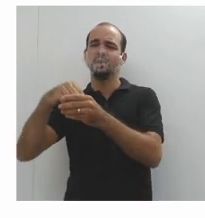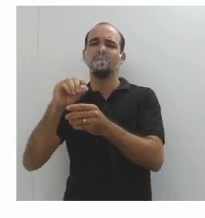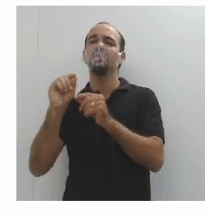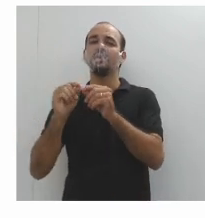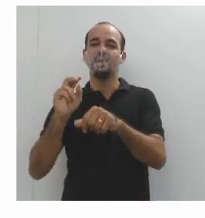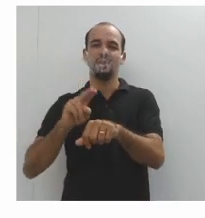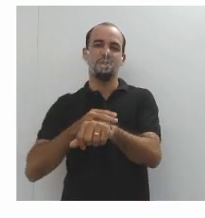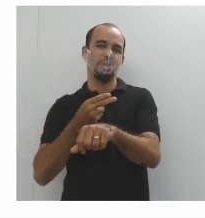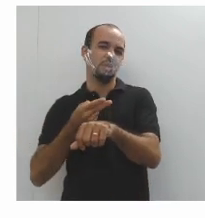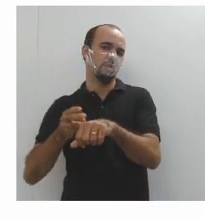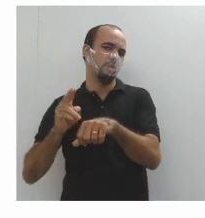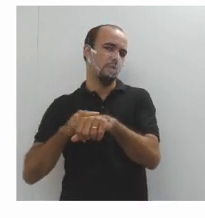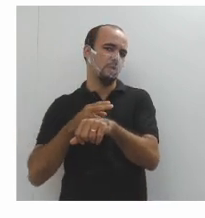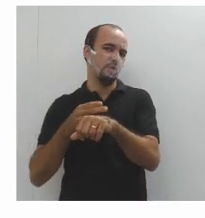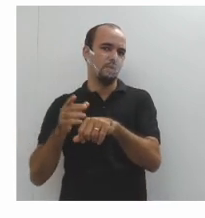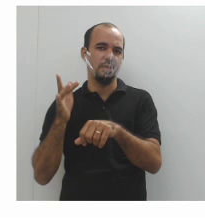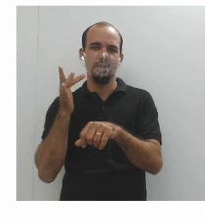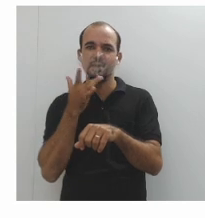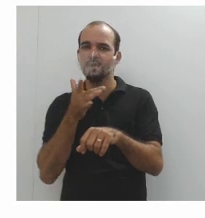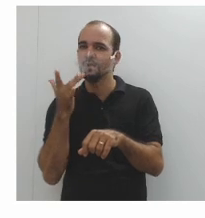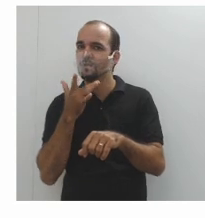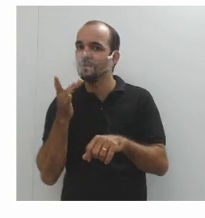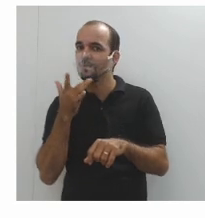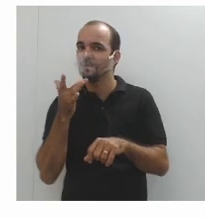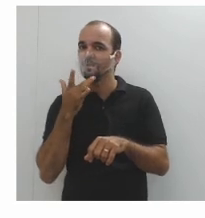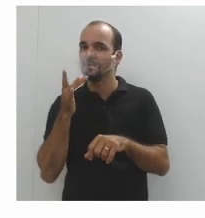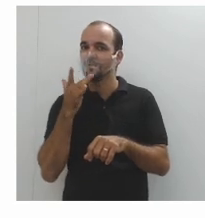a gente gosta muito,